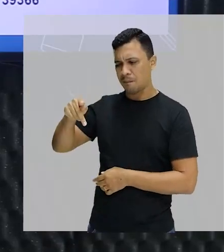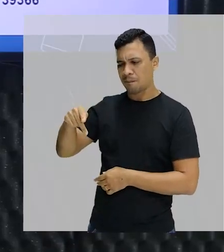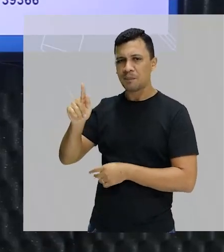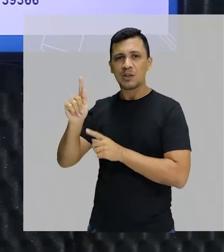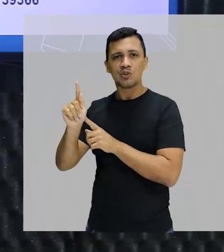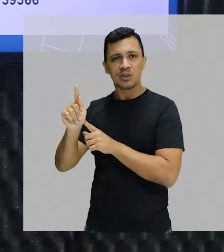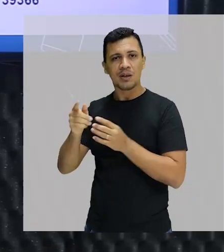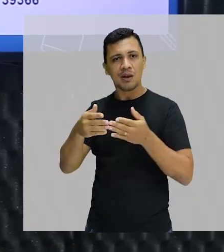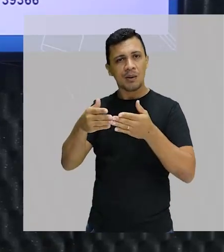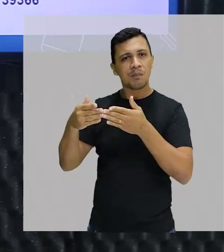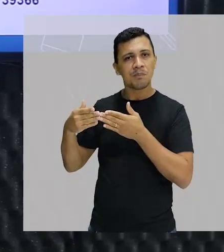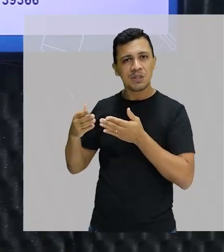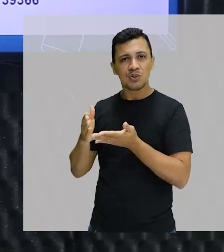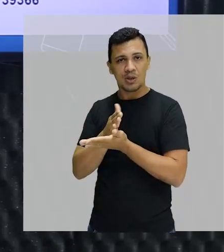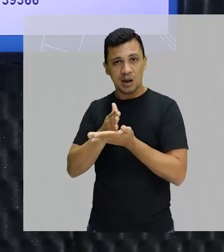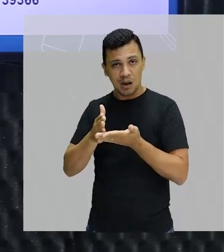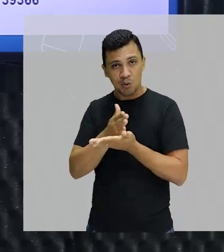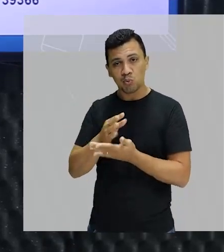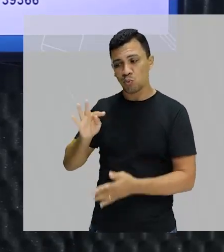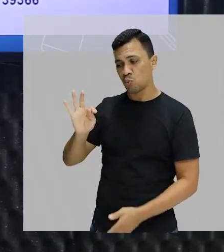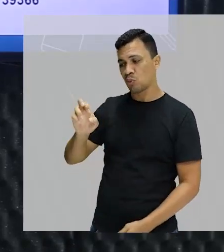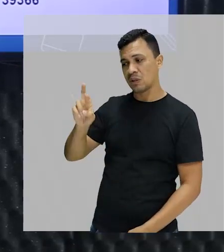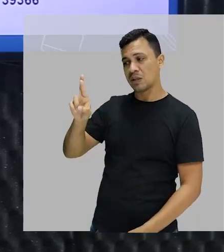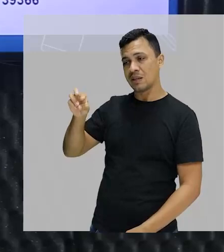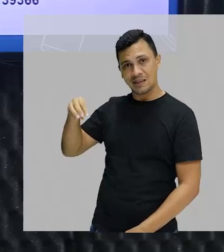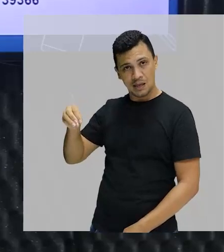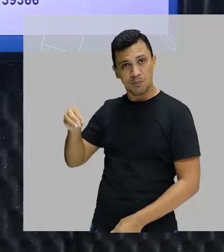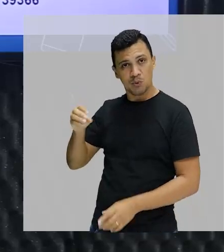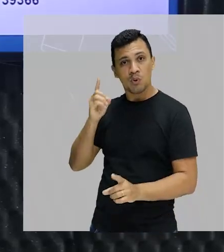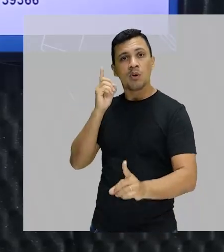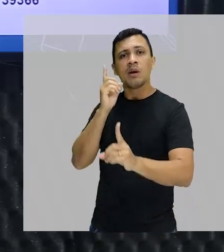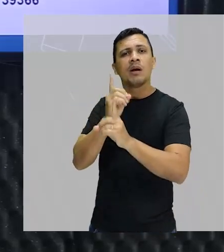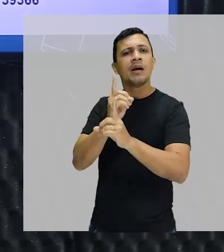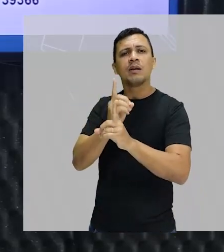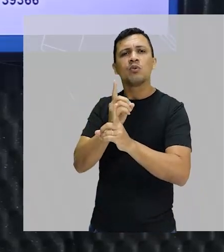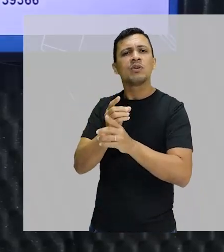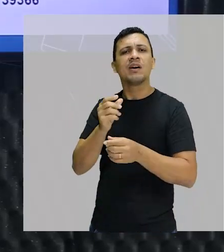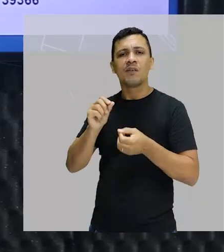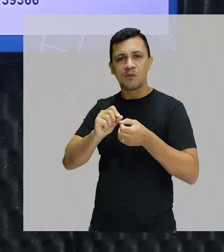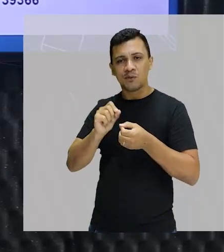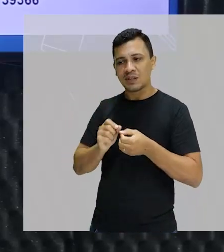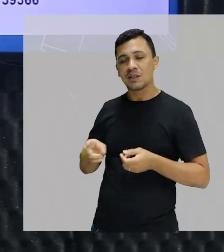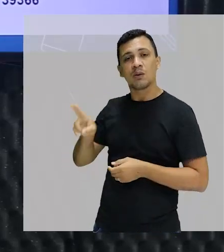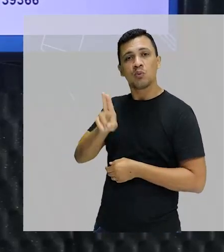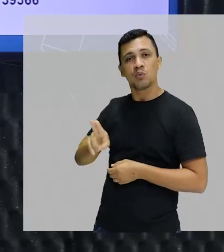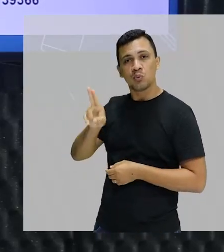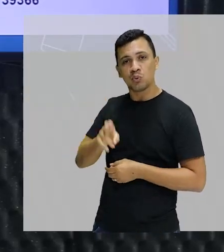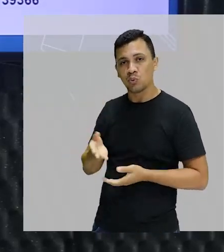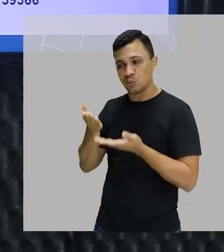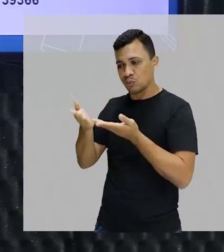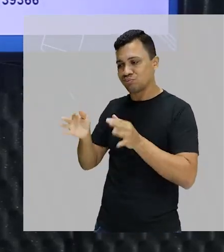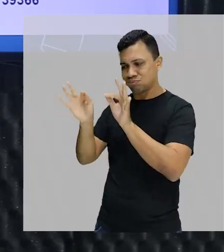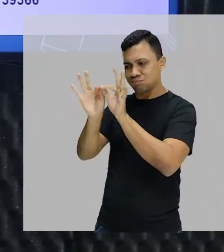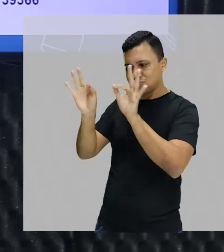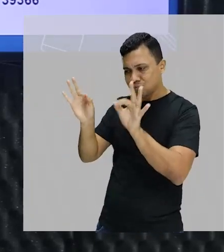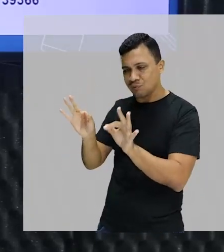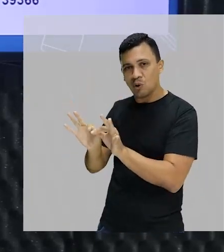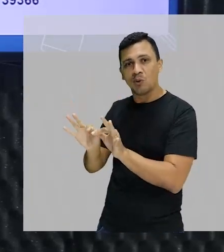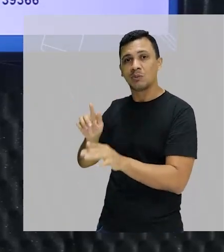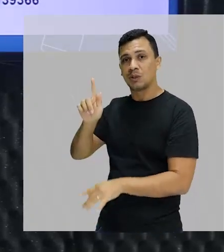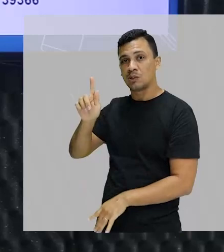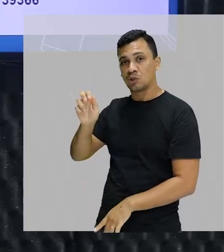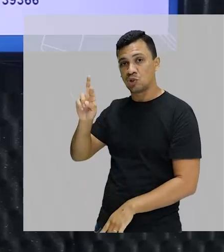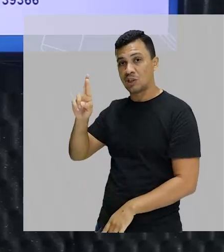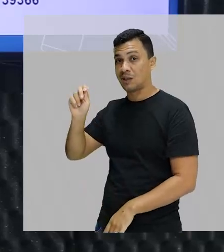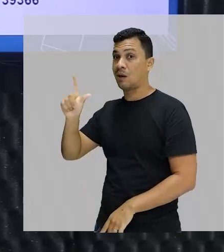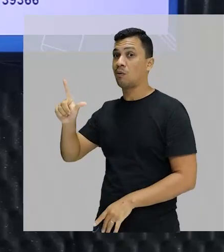é solicitado algum termo dela, você, para encontrar esse termo, já faz uso do termo geral das PGs. E não